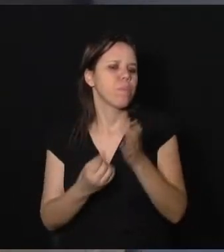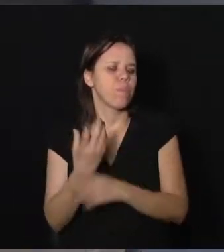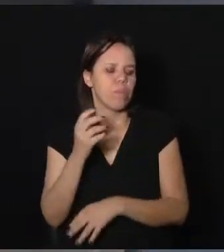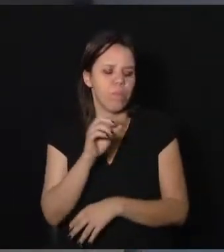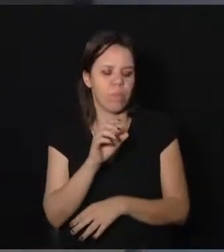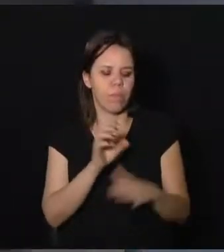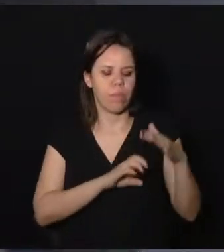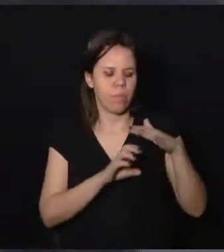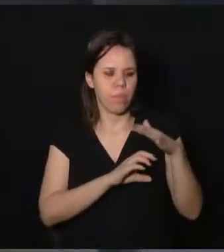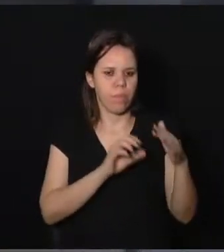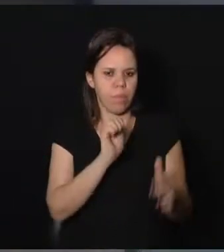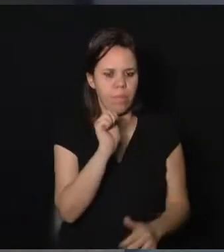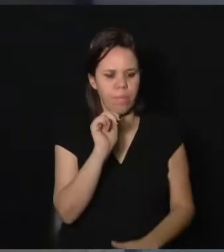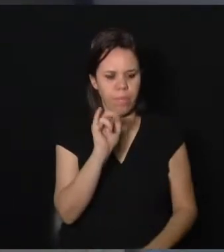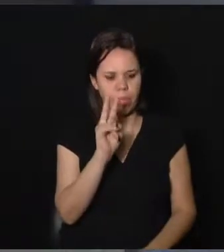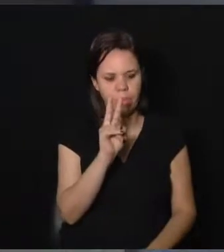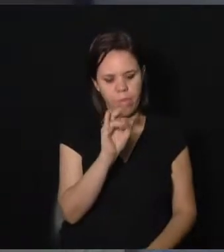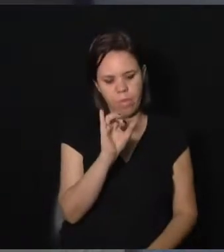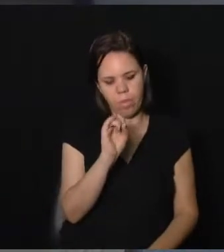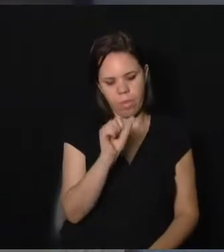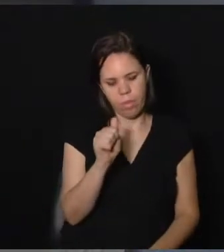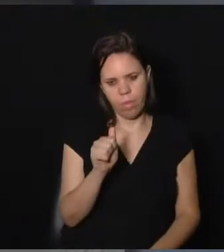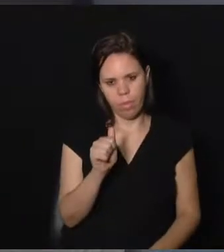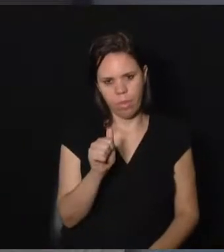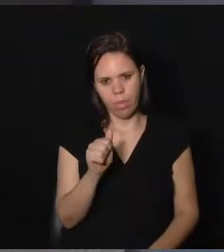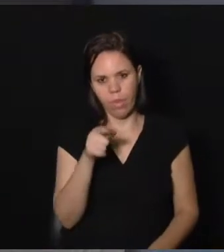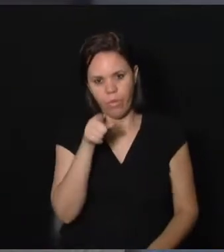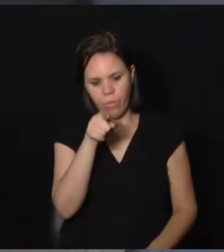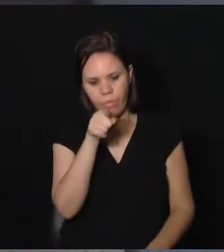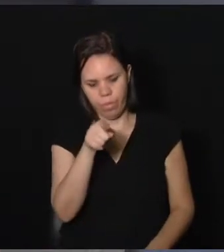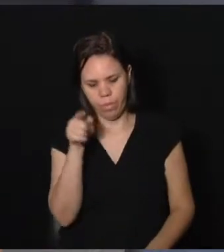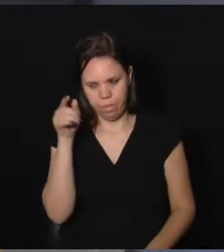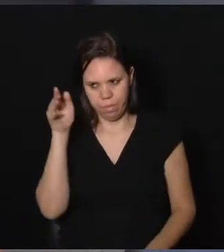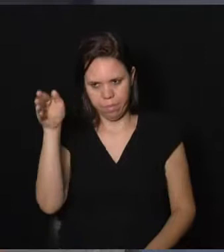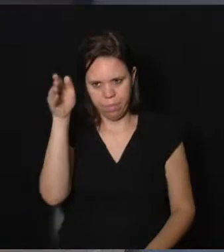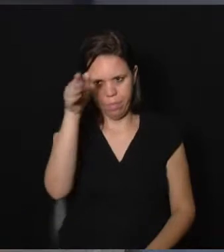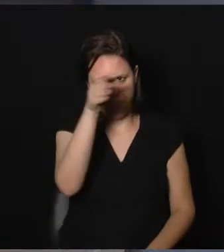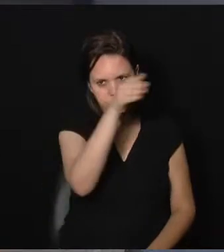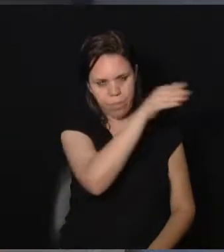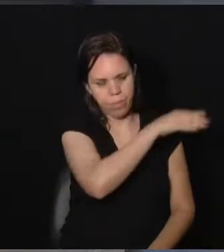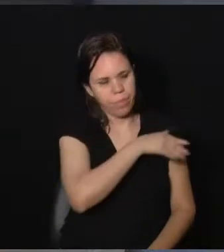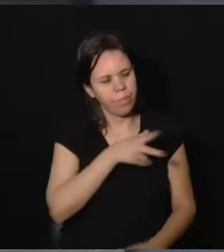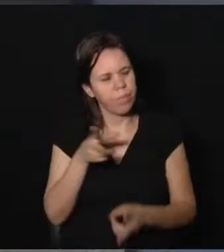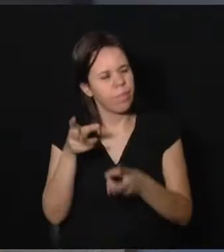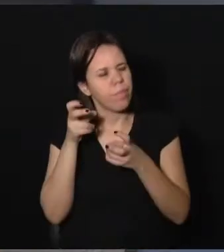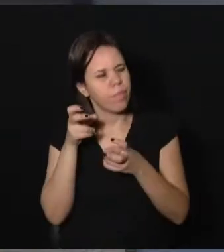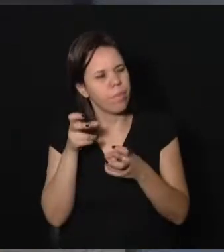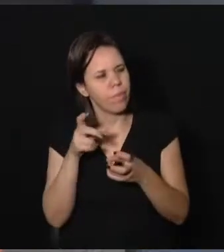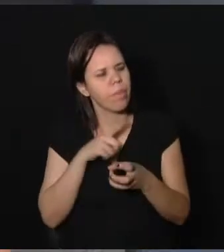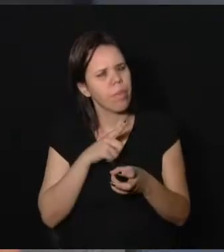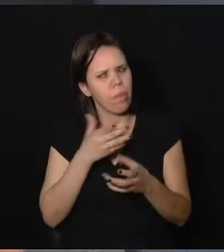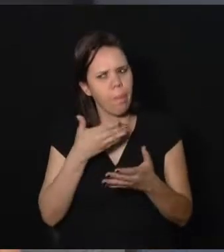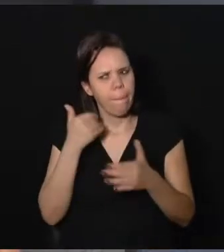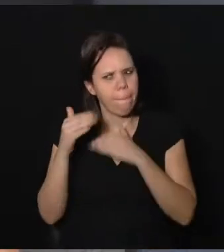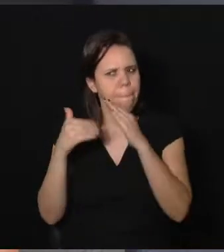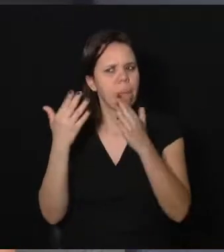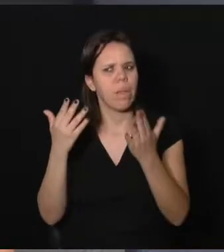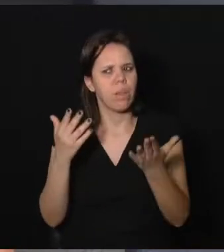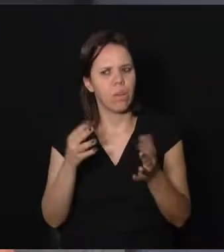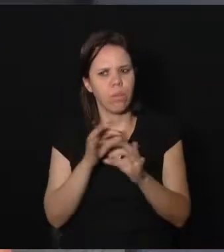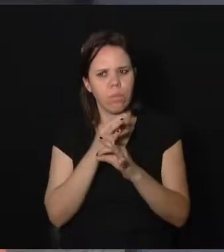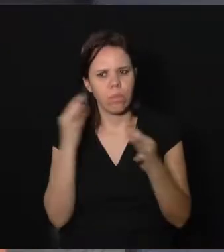Anvisa, enfim, você circula por aí, você ouve que tem melhoras significativas